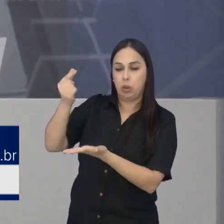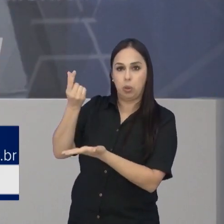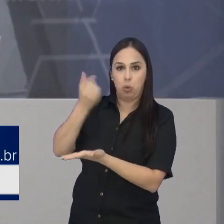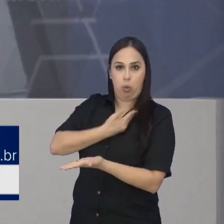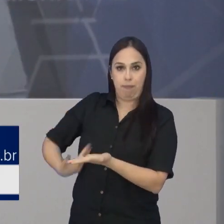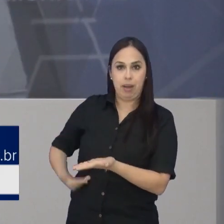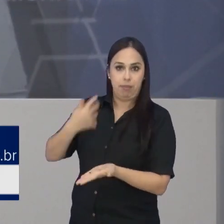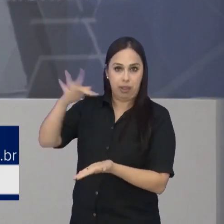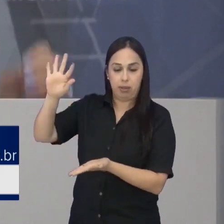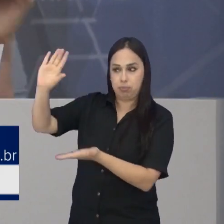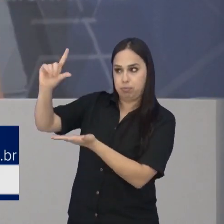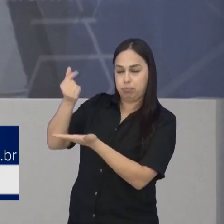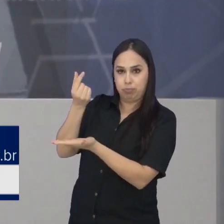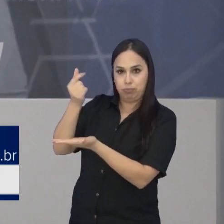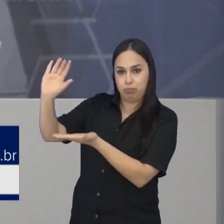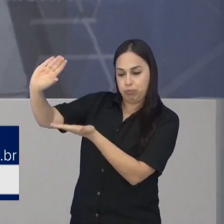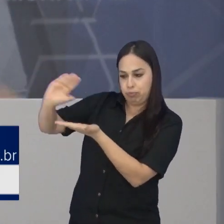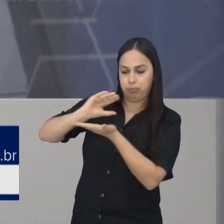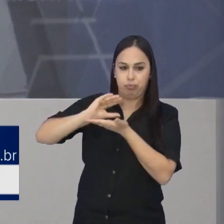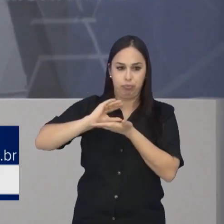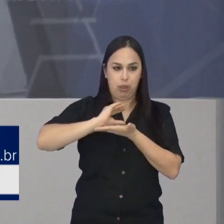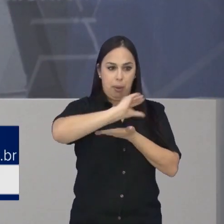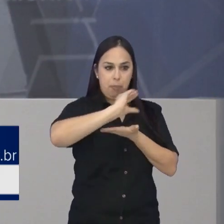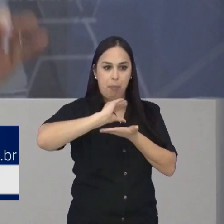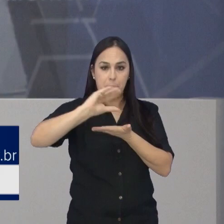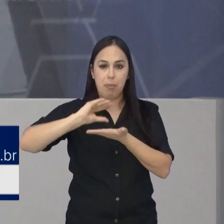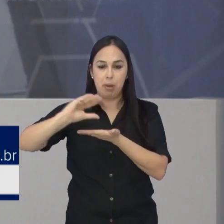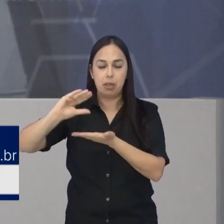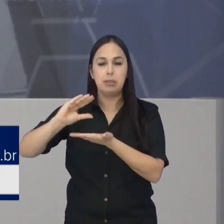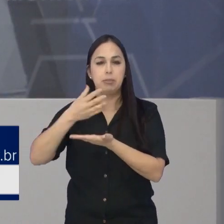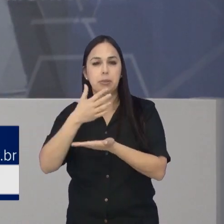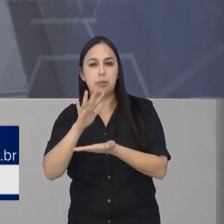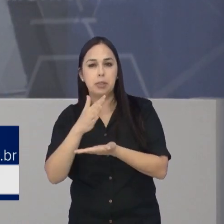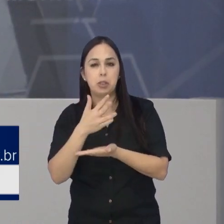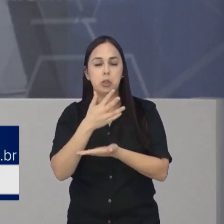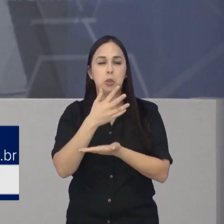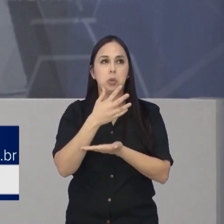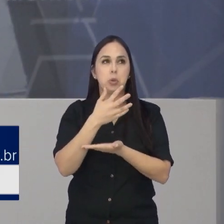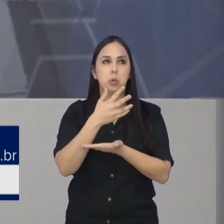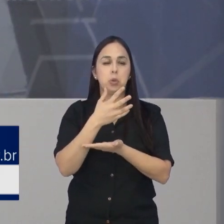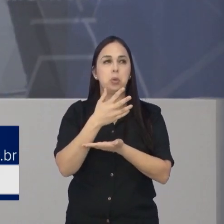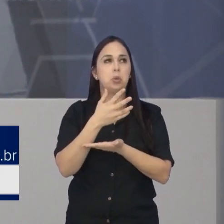do governo federal para 200